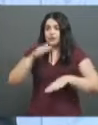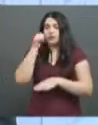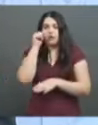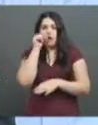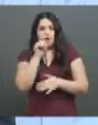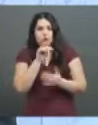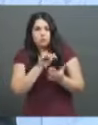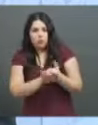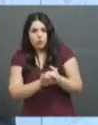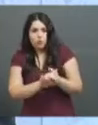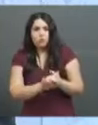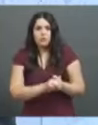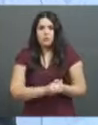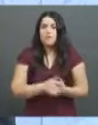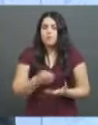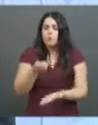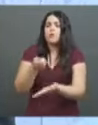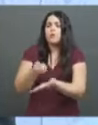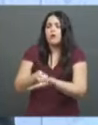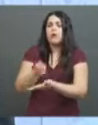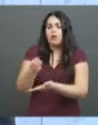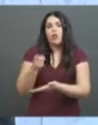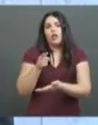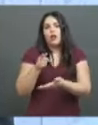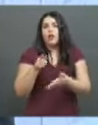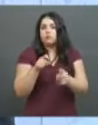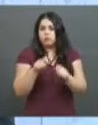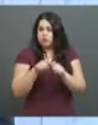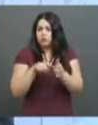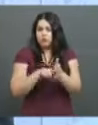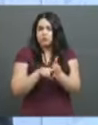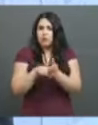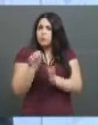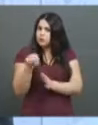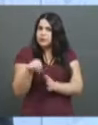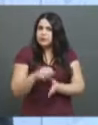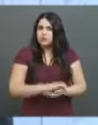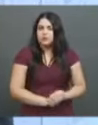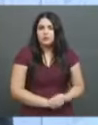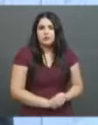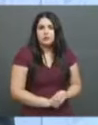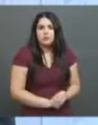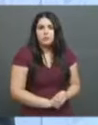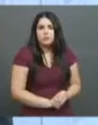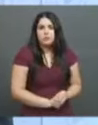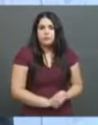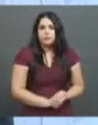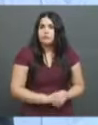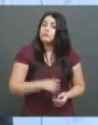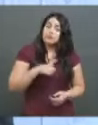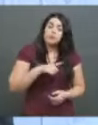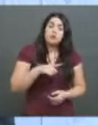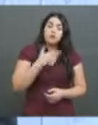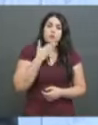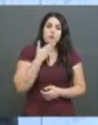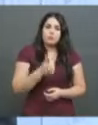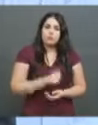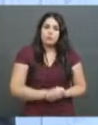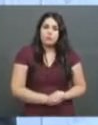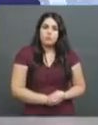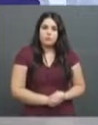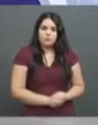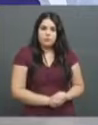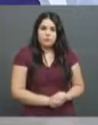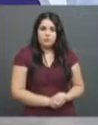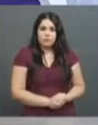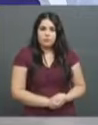que obriga, às vezes, ele ir lá no médico e fazer seu exame, né, tem melhorado muito. Nesse